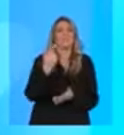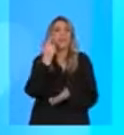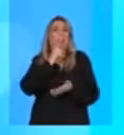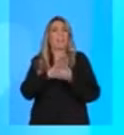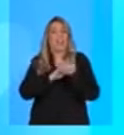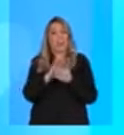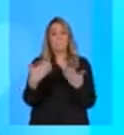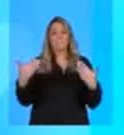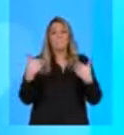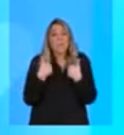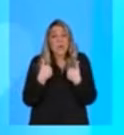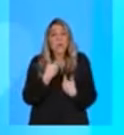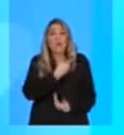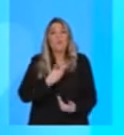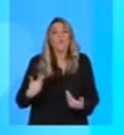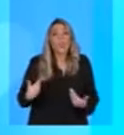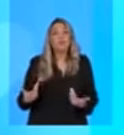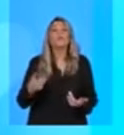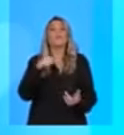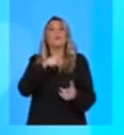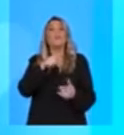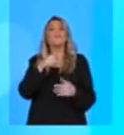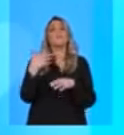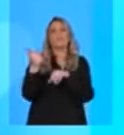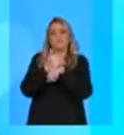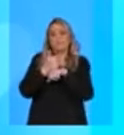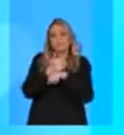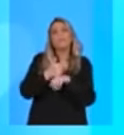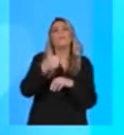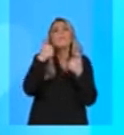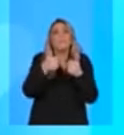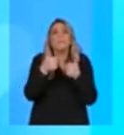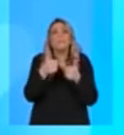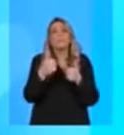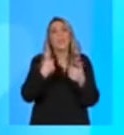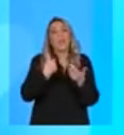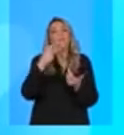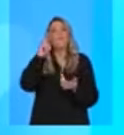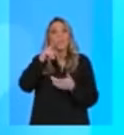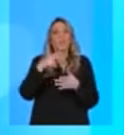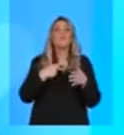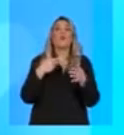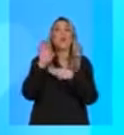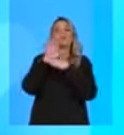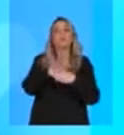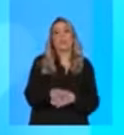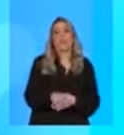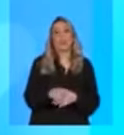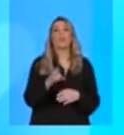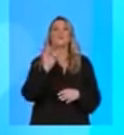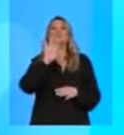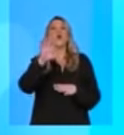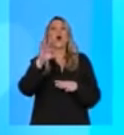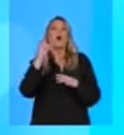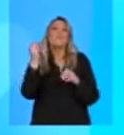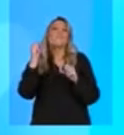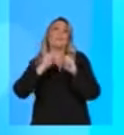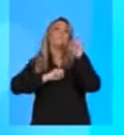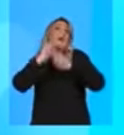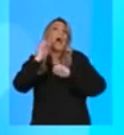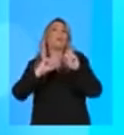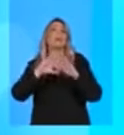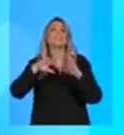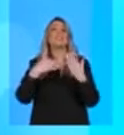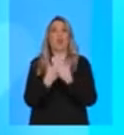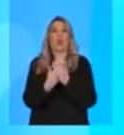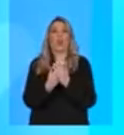governo O professor vai ser qualificado porque não é fábrica de escola que ensina a criança o idb do Rio de Janeiro a gente viu que